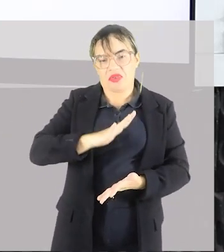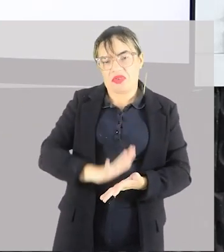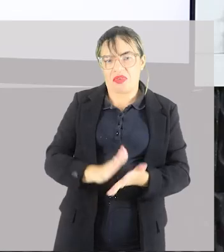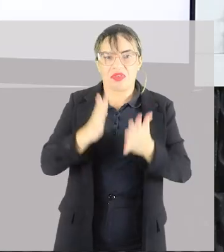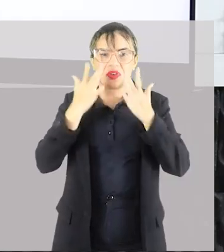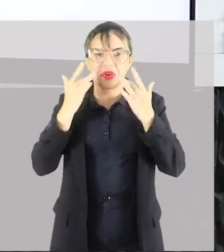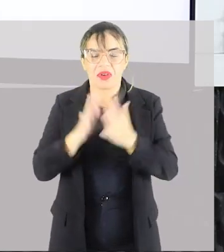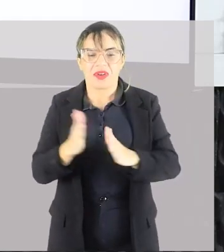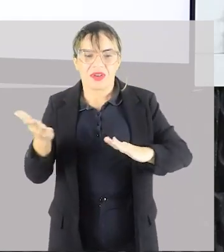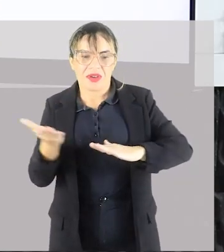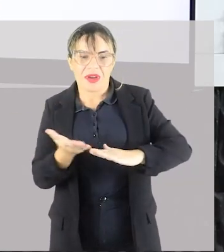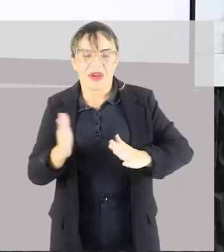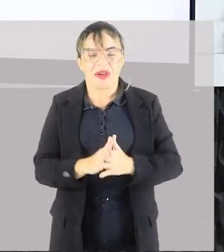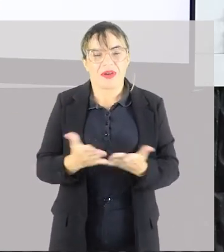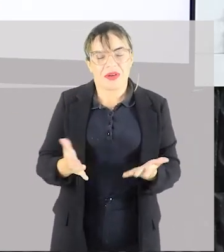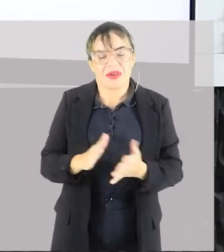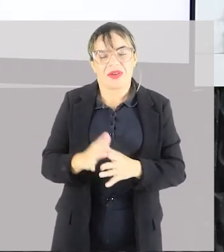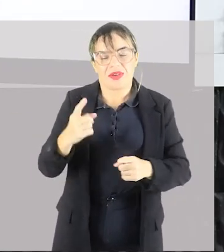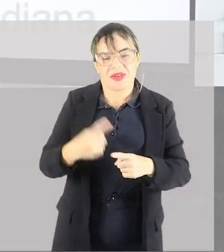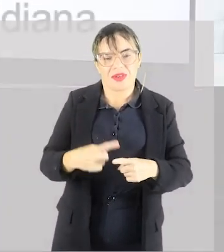do grafite ser arte contemporânea.